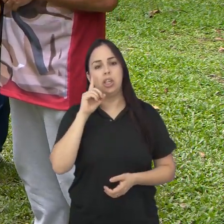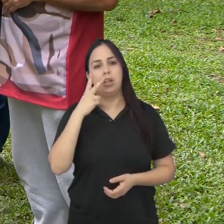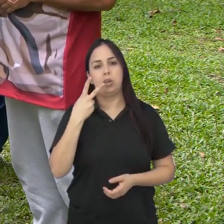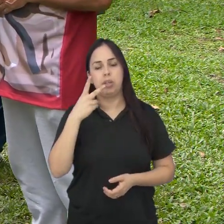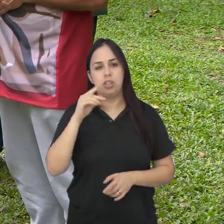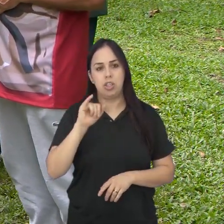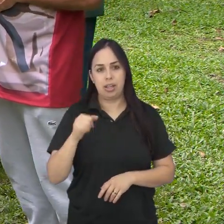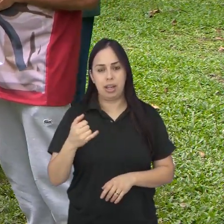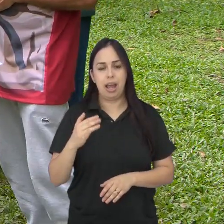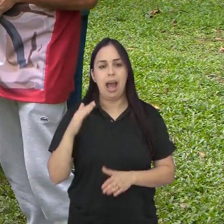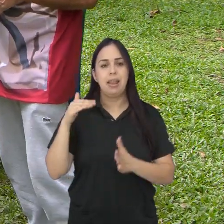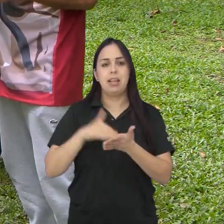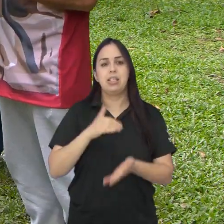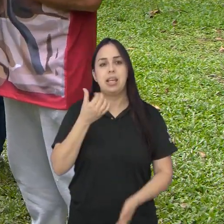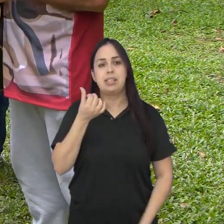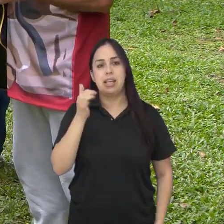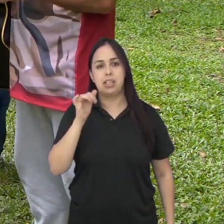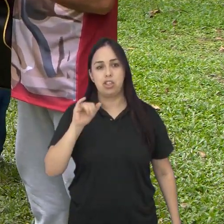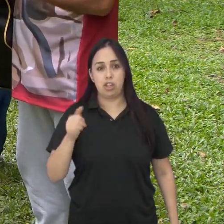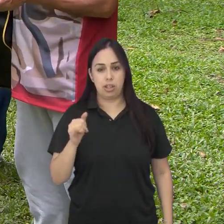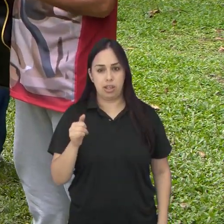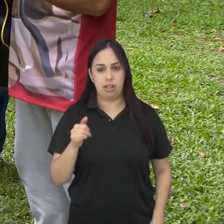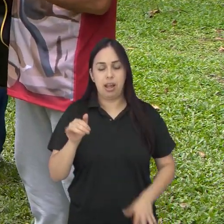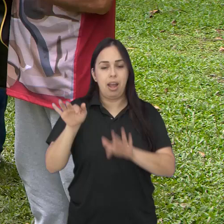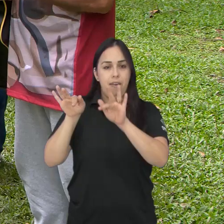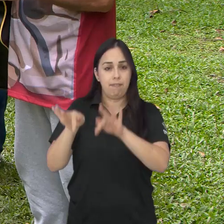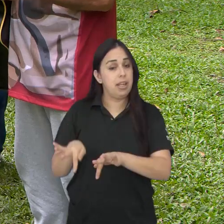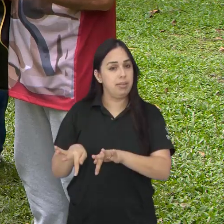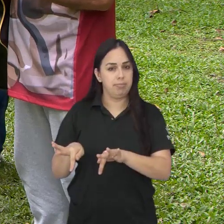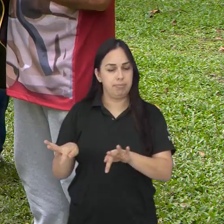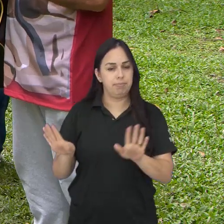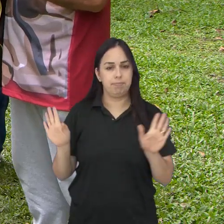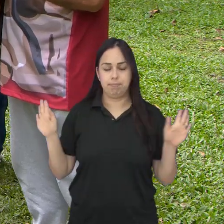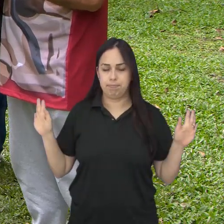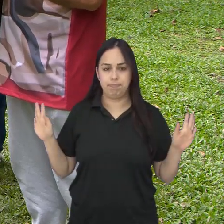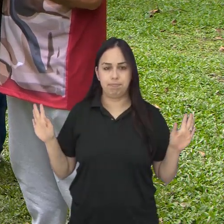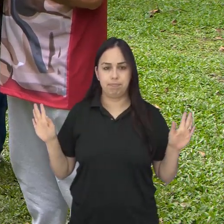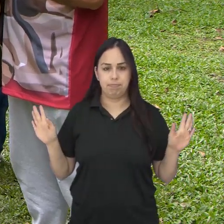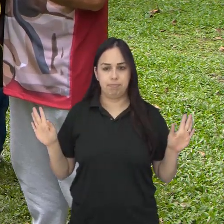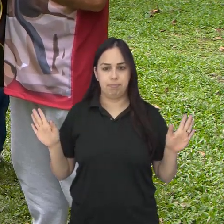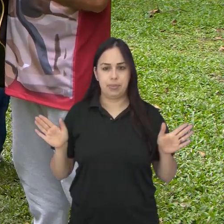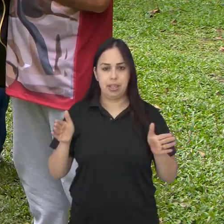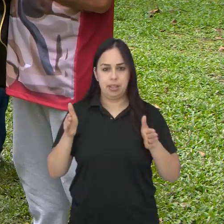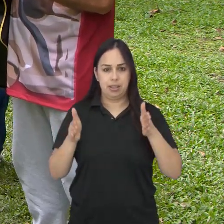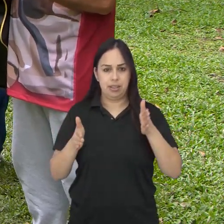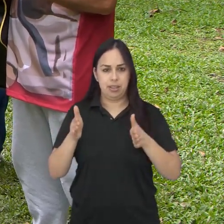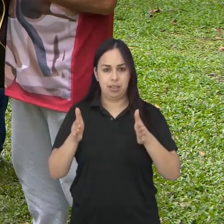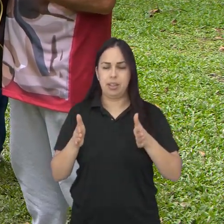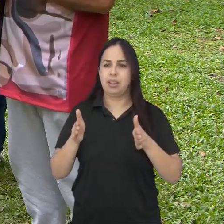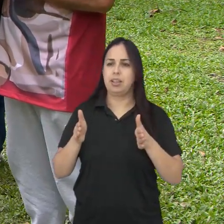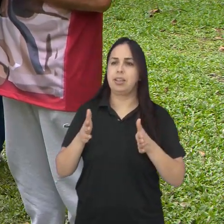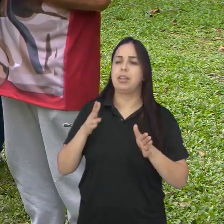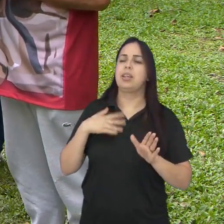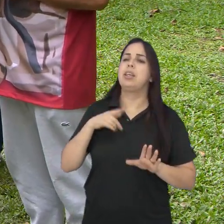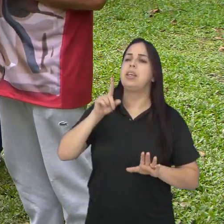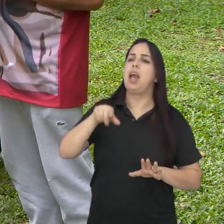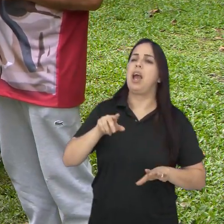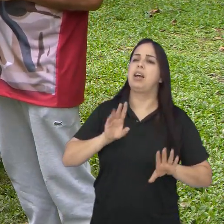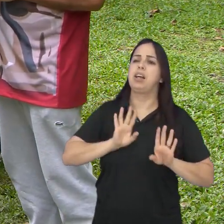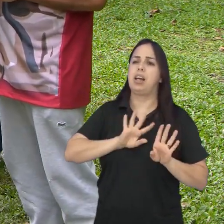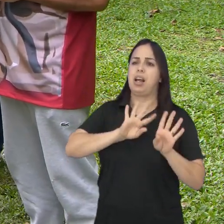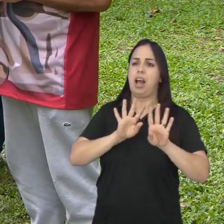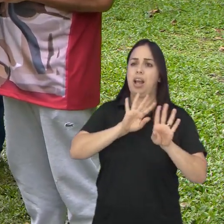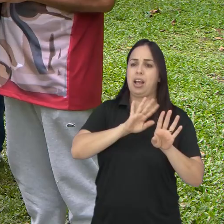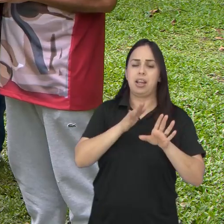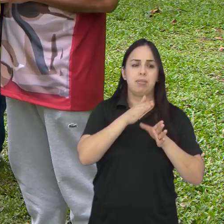6 de janeiro. Dia 6 é o encerramento, né? E nessa... Que é aquela caminhada que